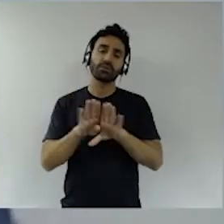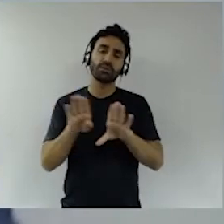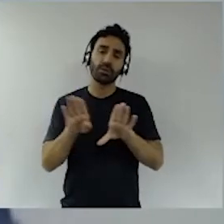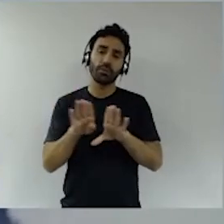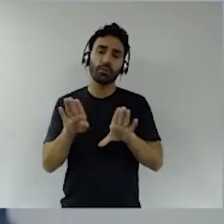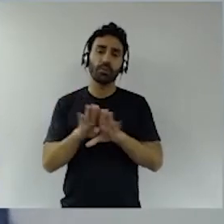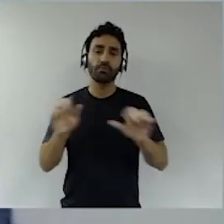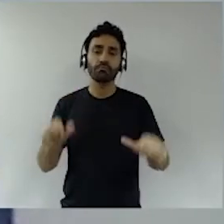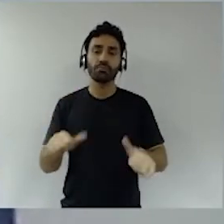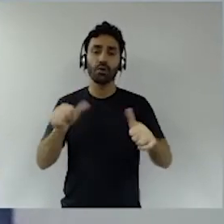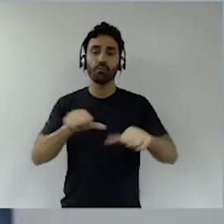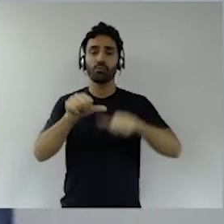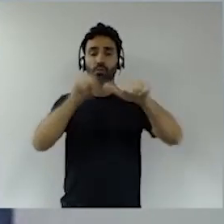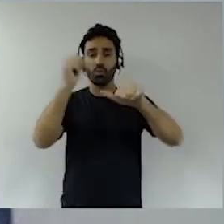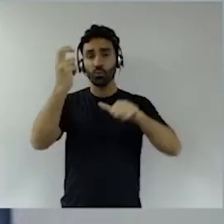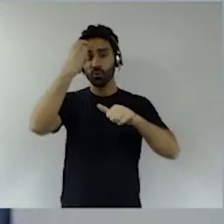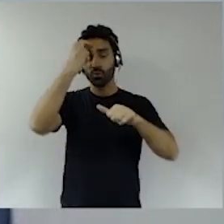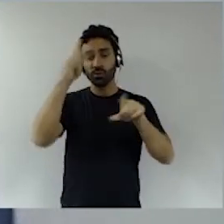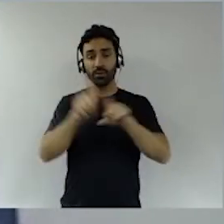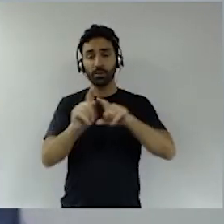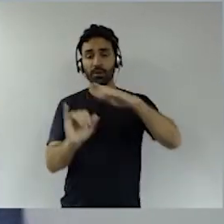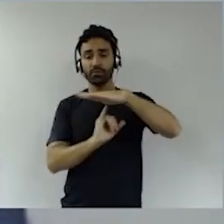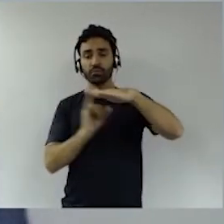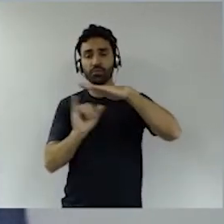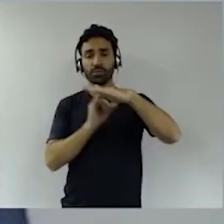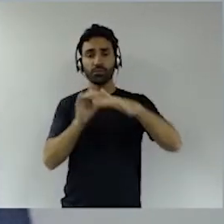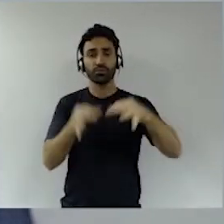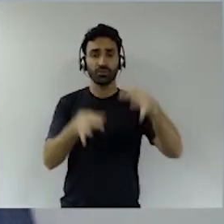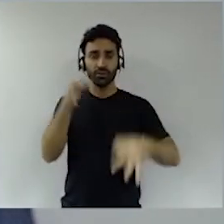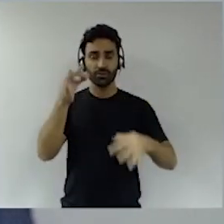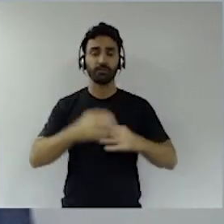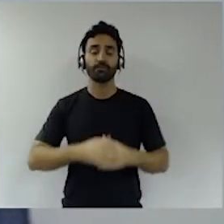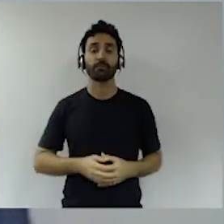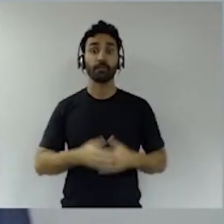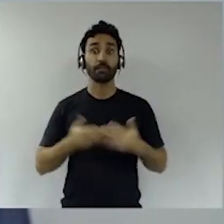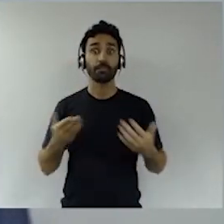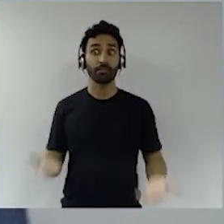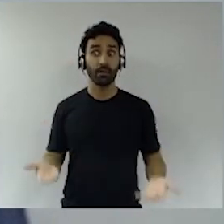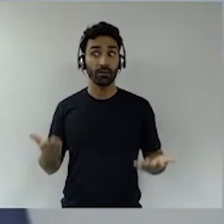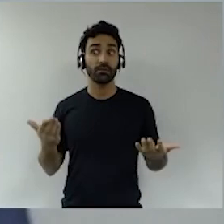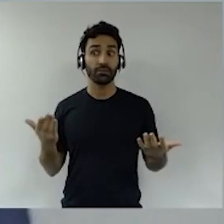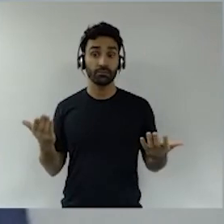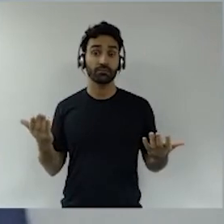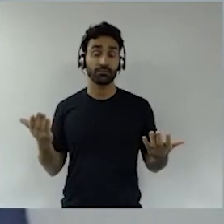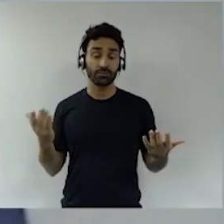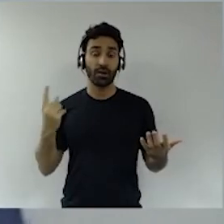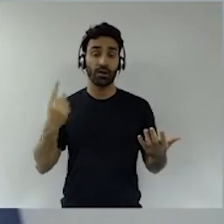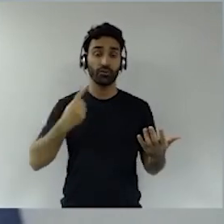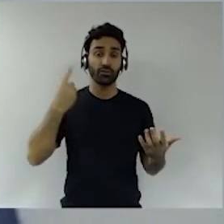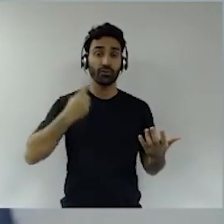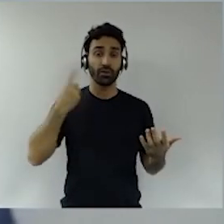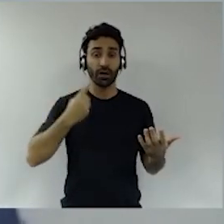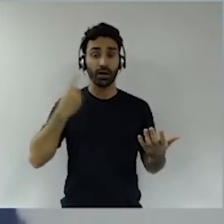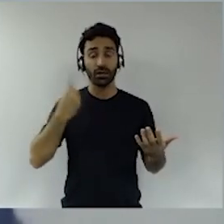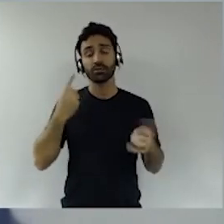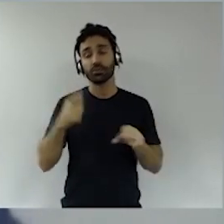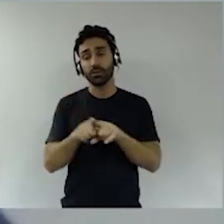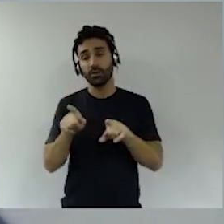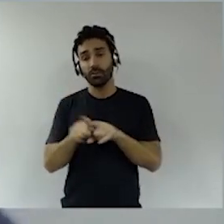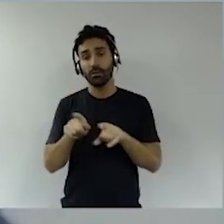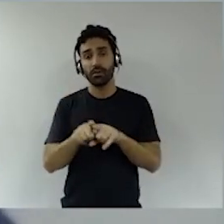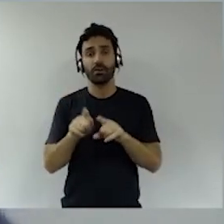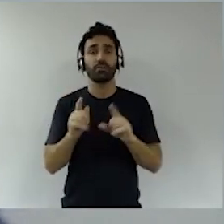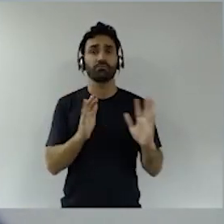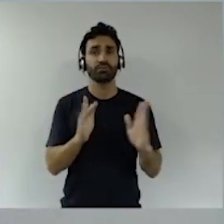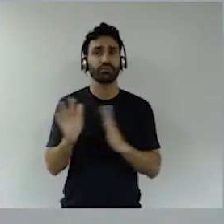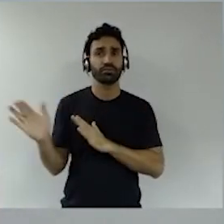cultura e das instituições jurídicas. Né? Então, cabe, portanto, à advocacia e à ordem enquanto